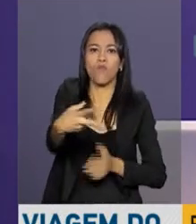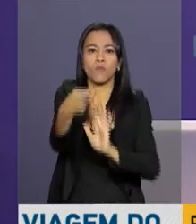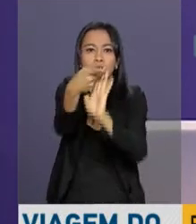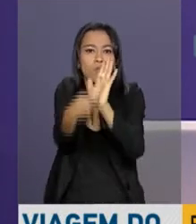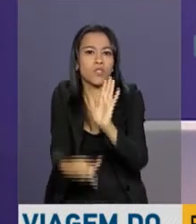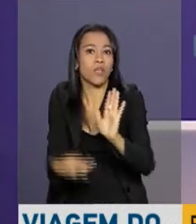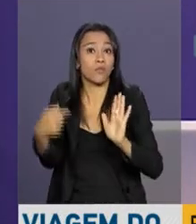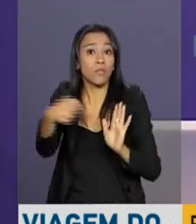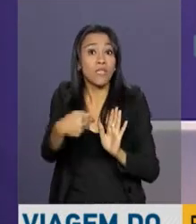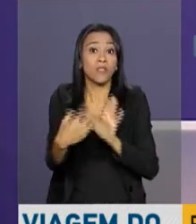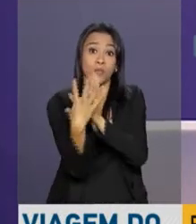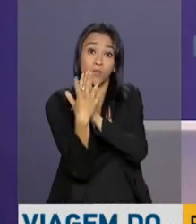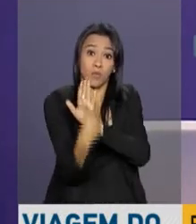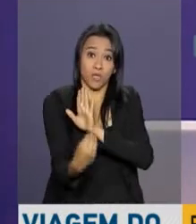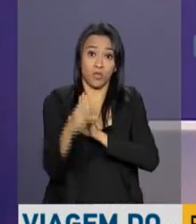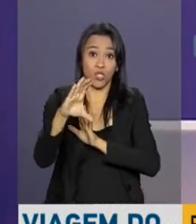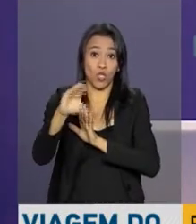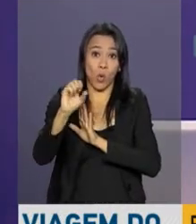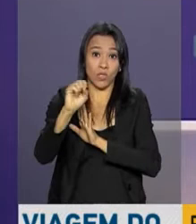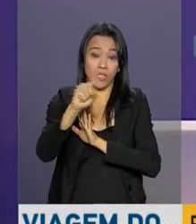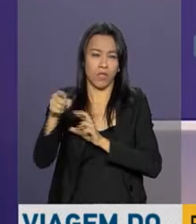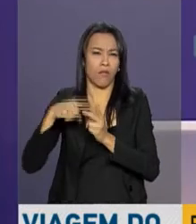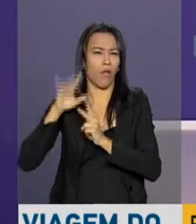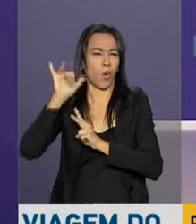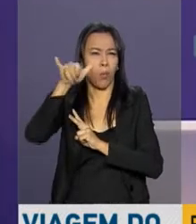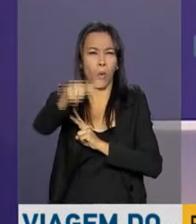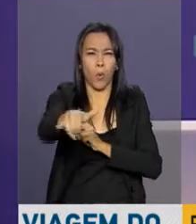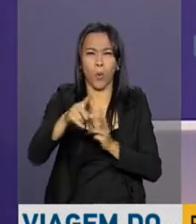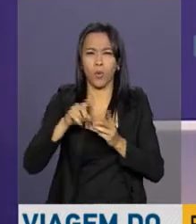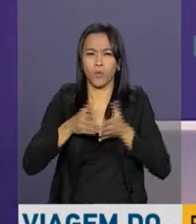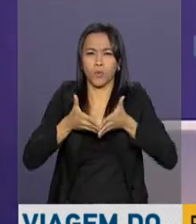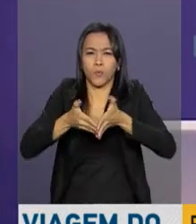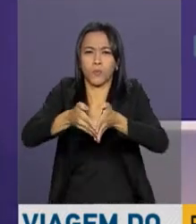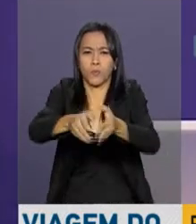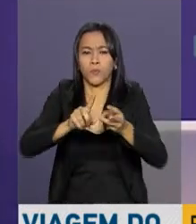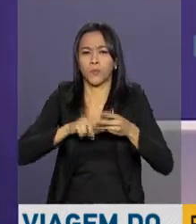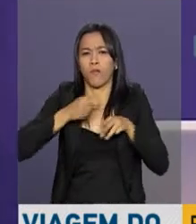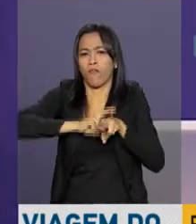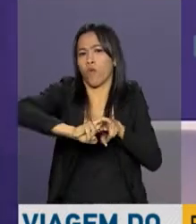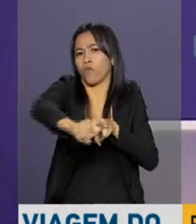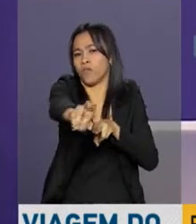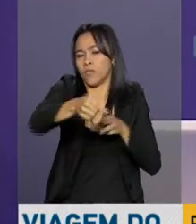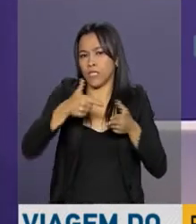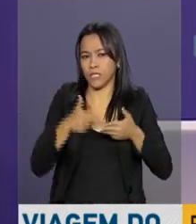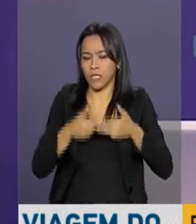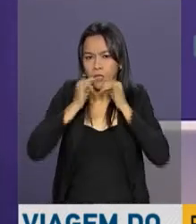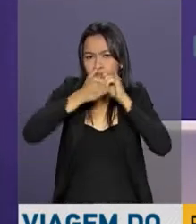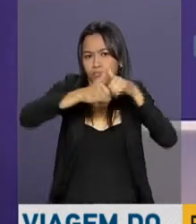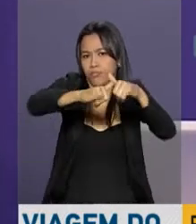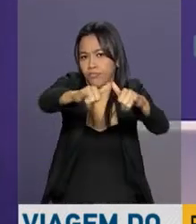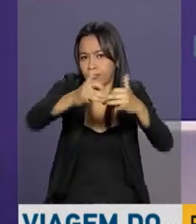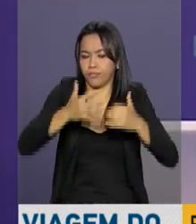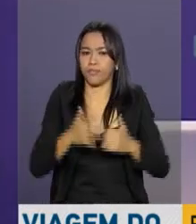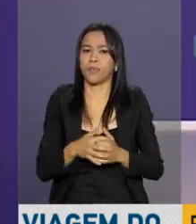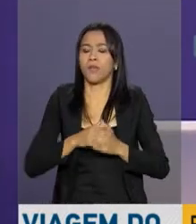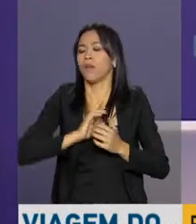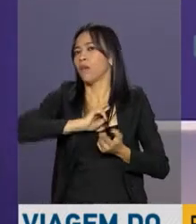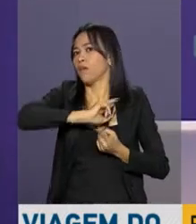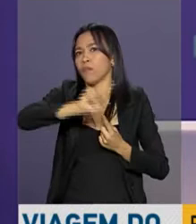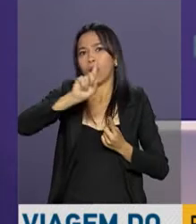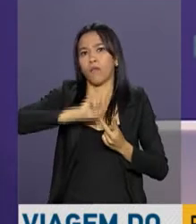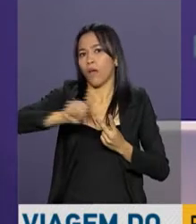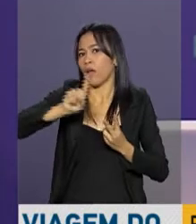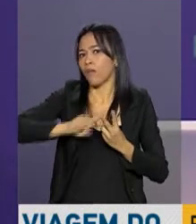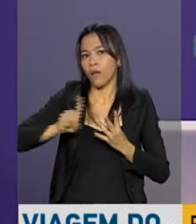de concessões. São aeroportos, terminais portuários, ferrovias, linhas de transmissão de energia e muitas